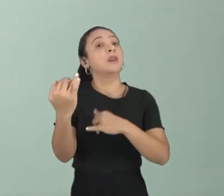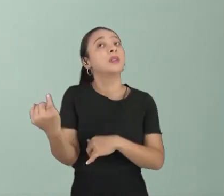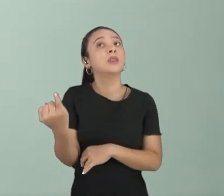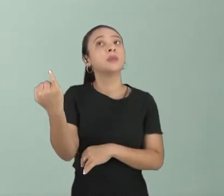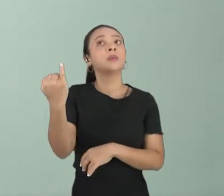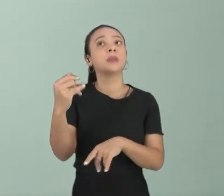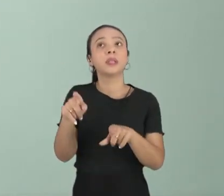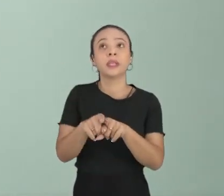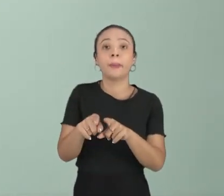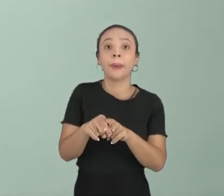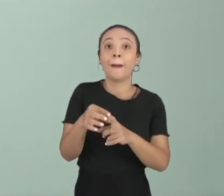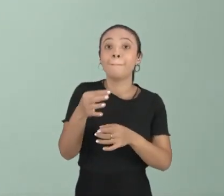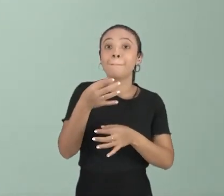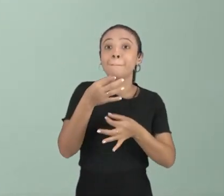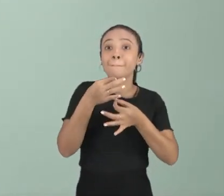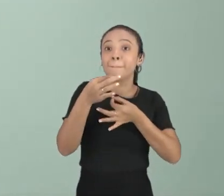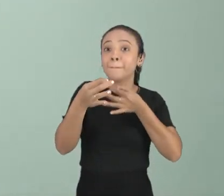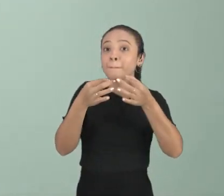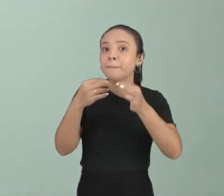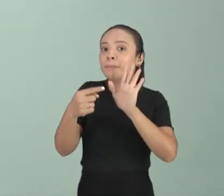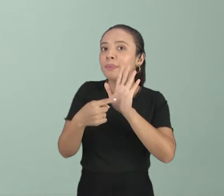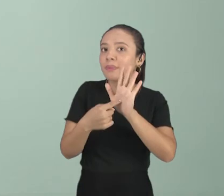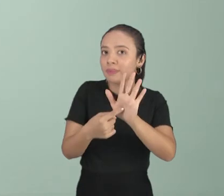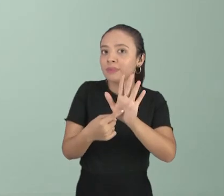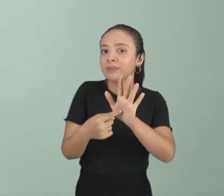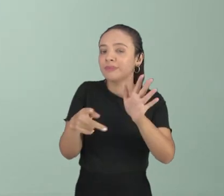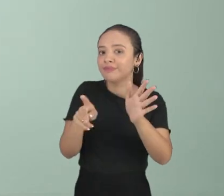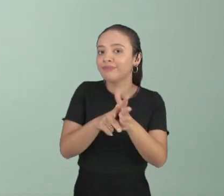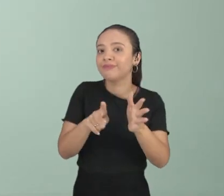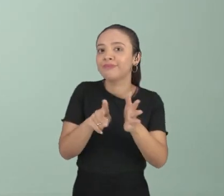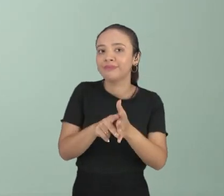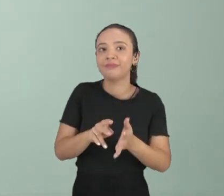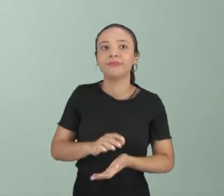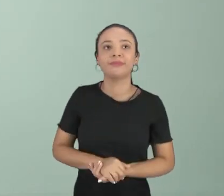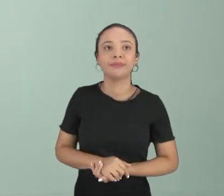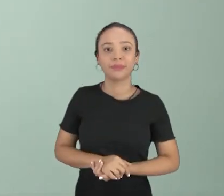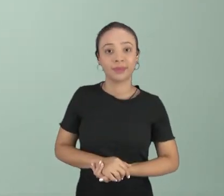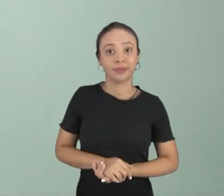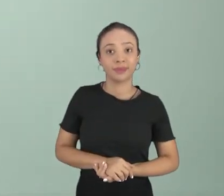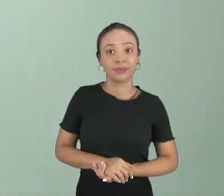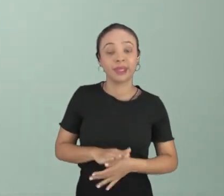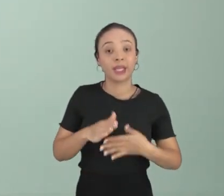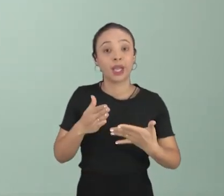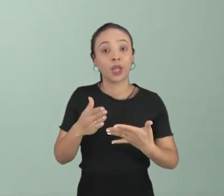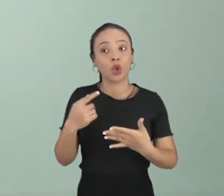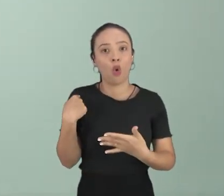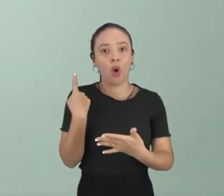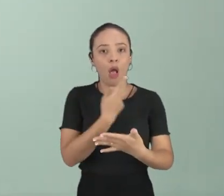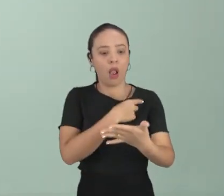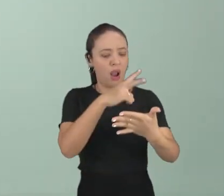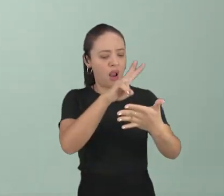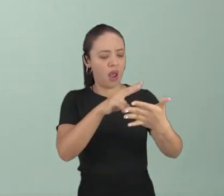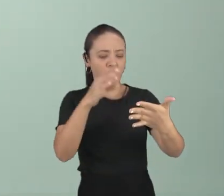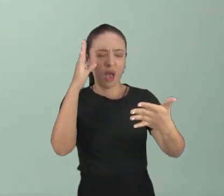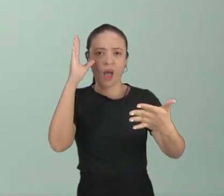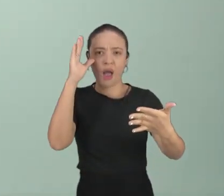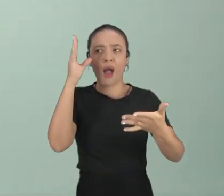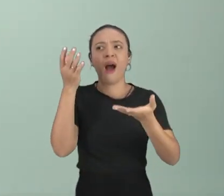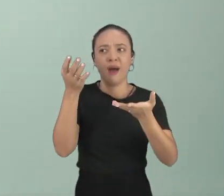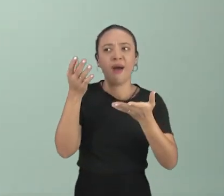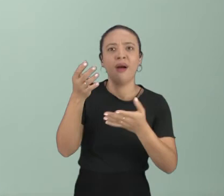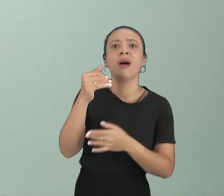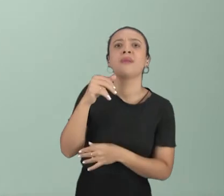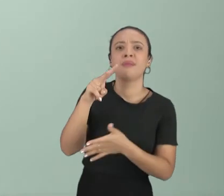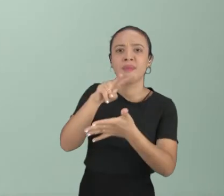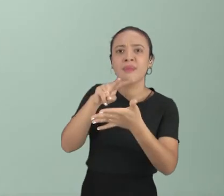pouco a opinião dela, a visão a respeito da obra, despertando o quê? A curiosidade. Ah, eu vou atrás de ler